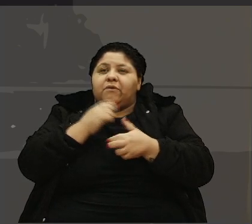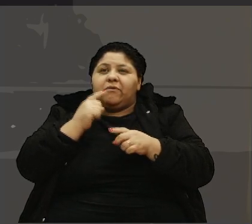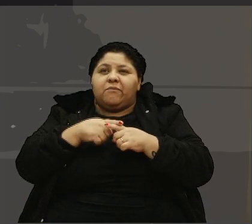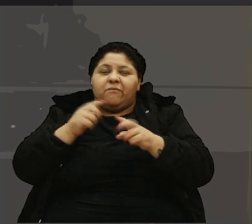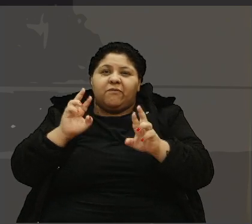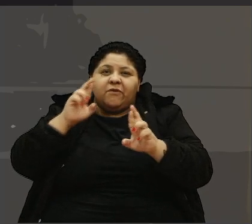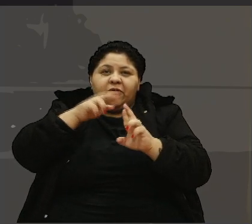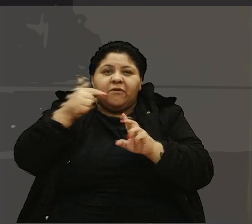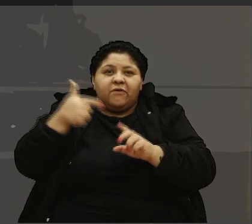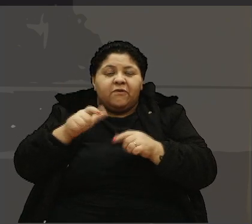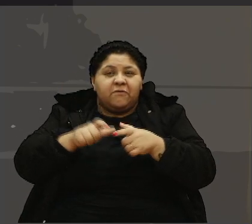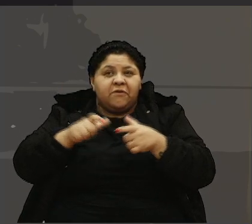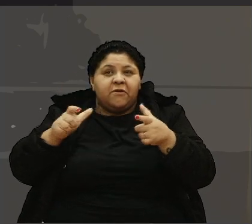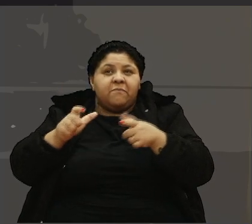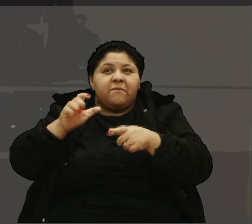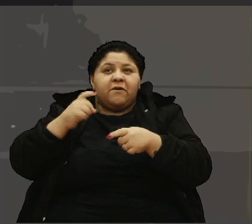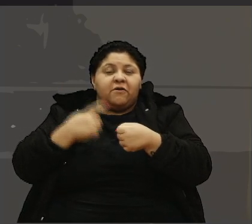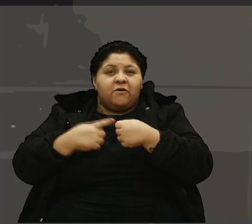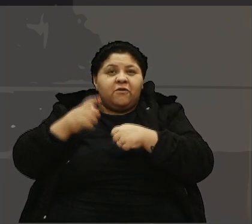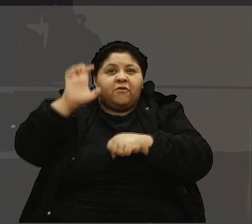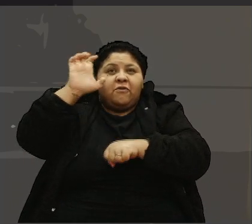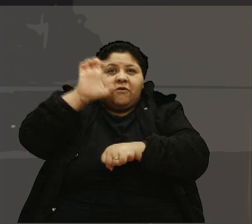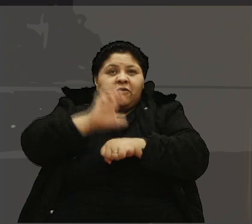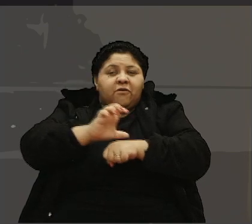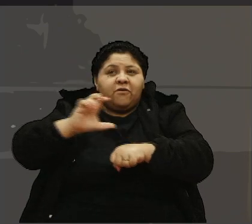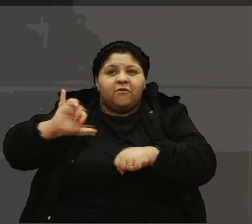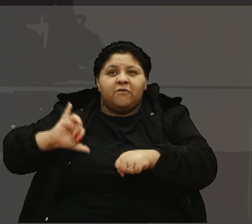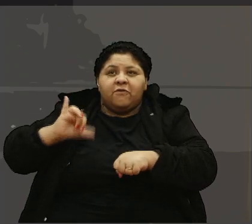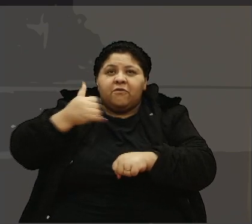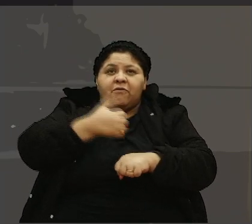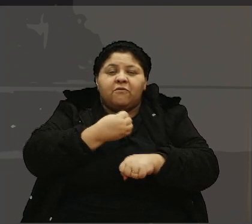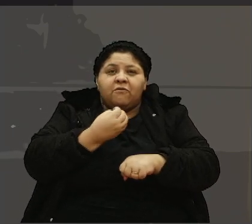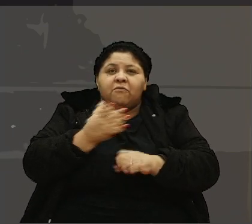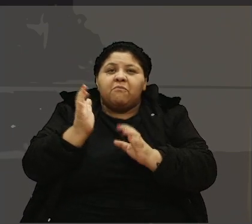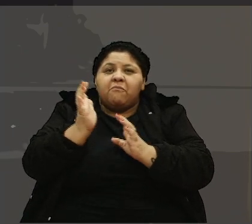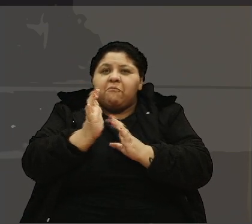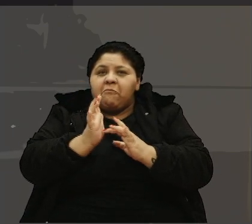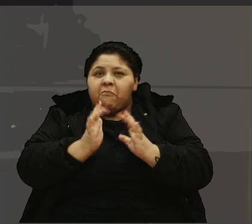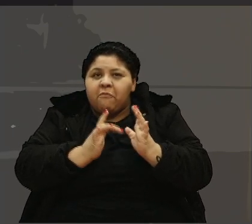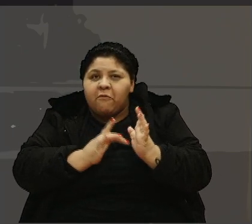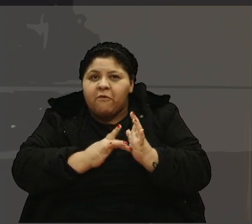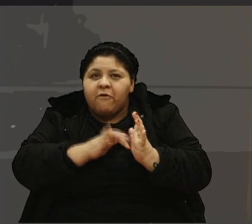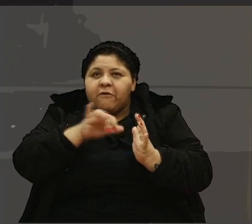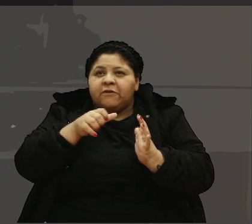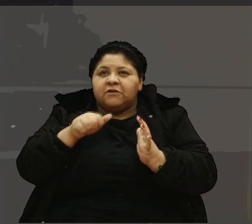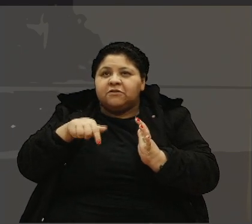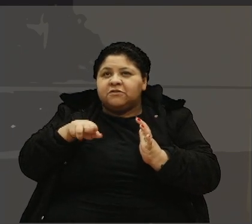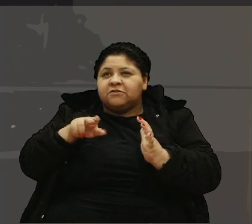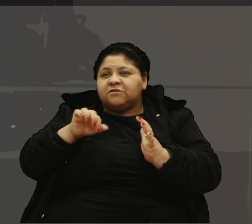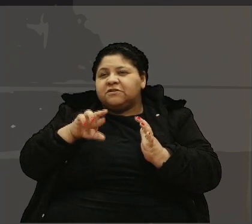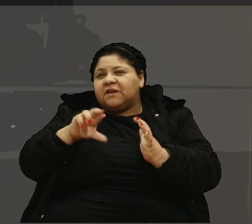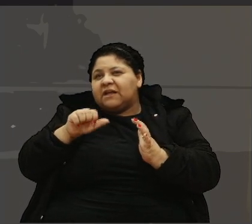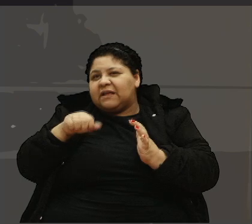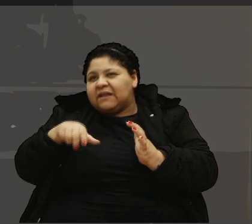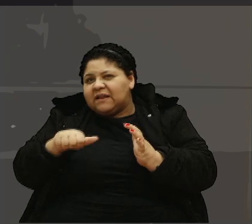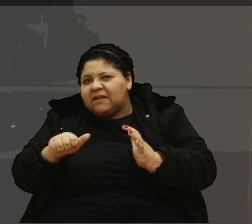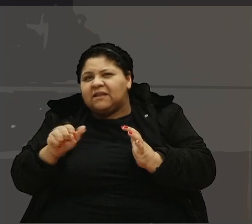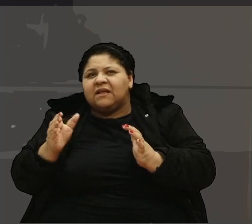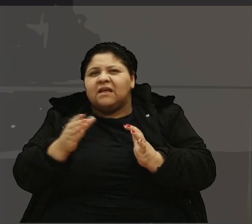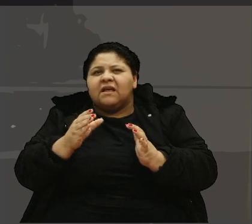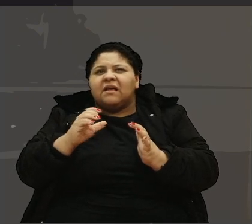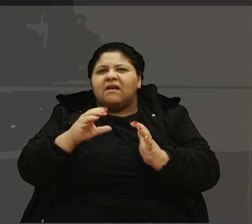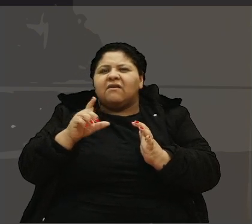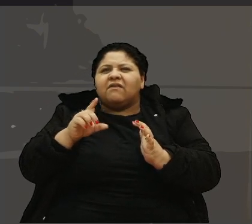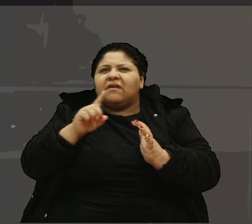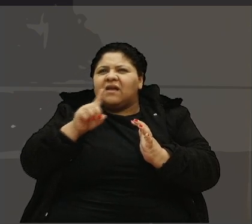à segunda maior cidade do estado, como Vacaria, Bom Jesus, Jaquirana, Cazuza Ferreira,